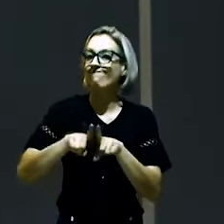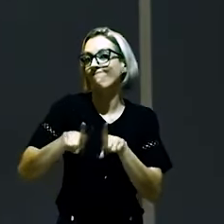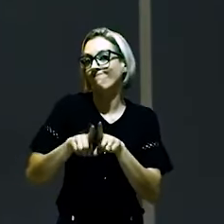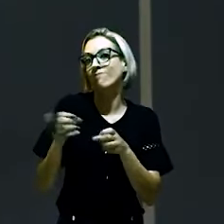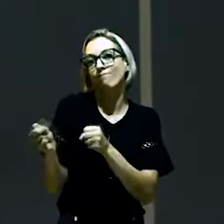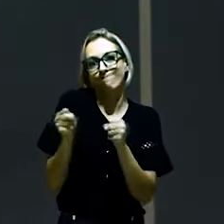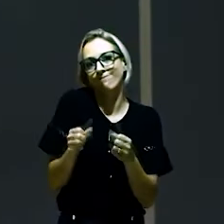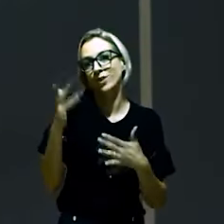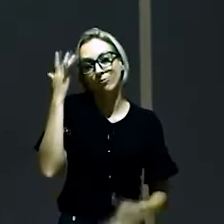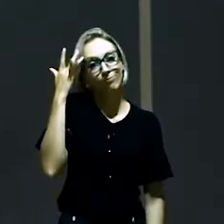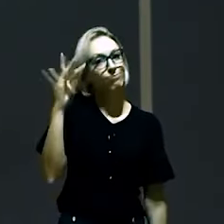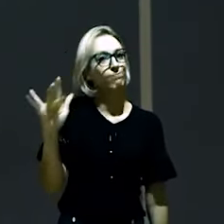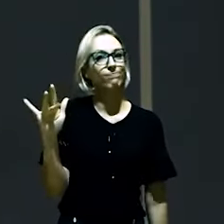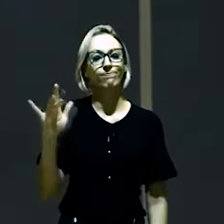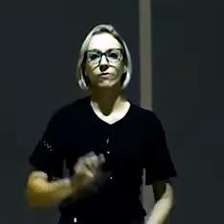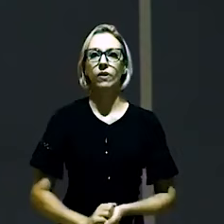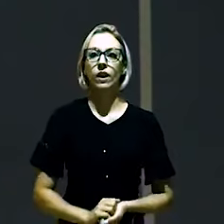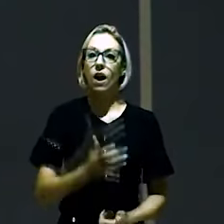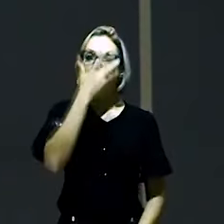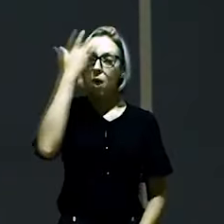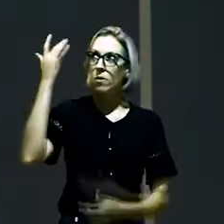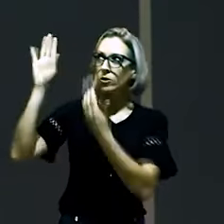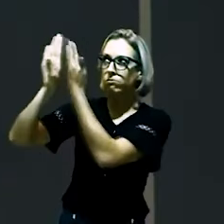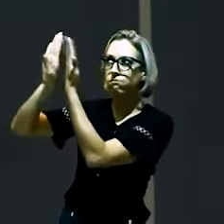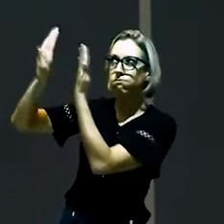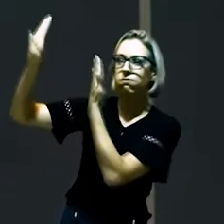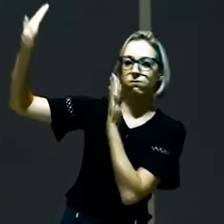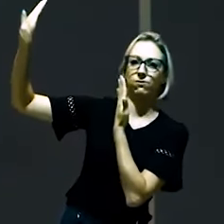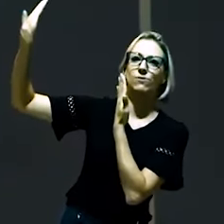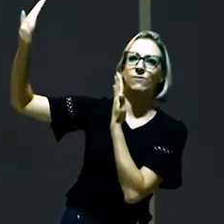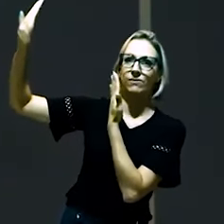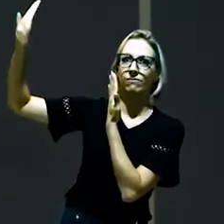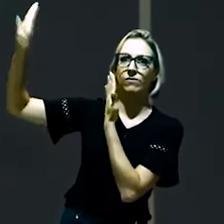Isso acontece com todo aquele que se afasta de Deus.